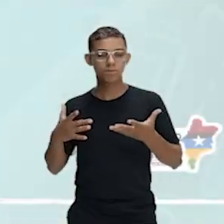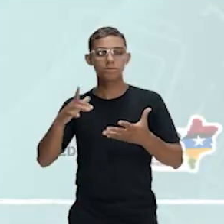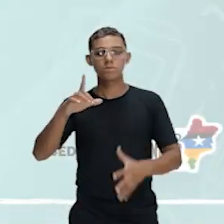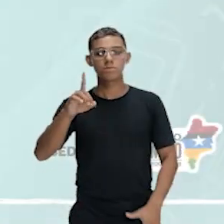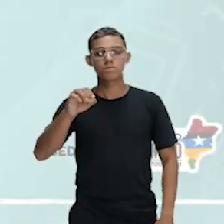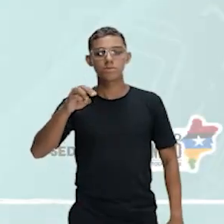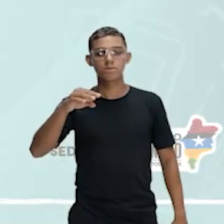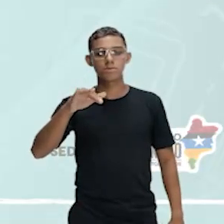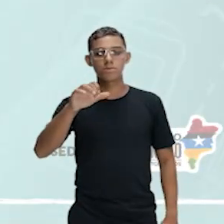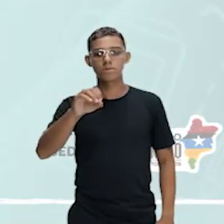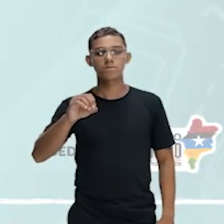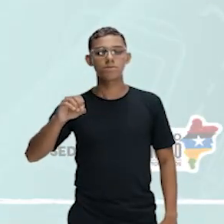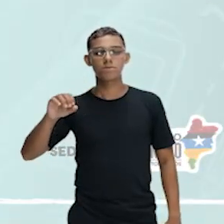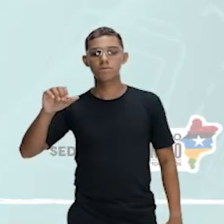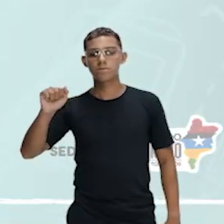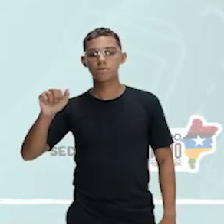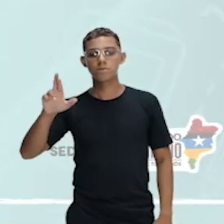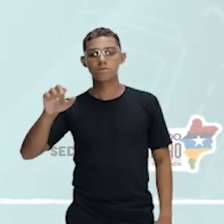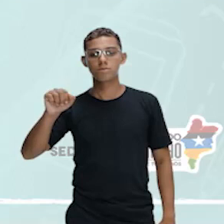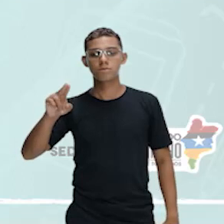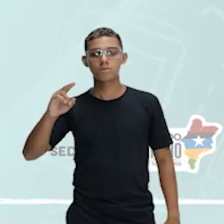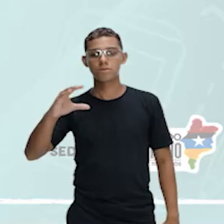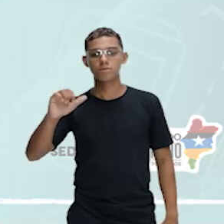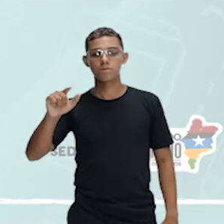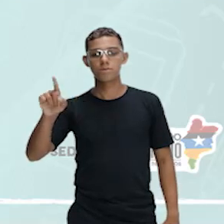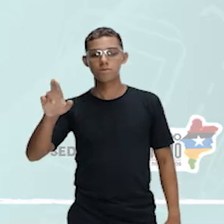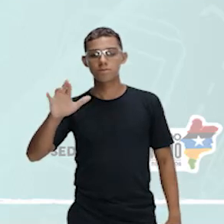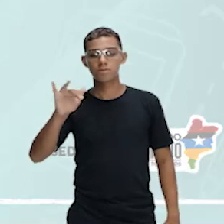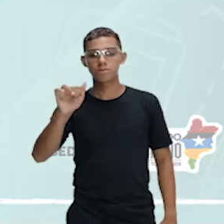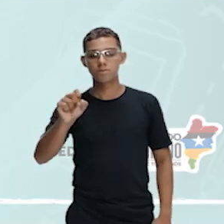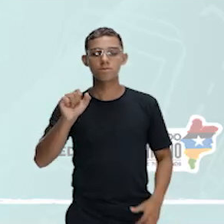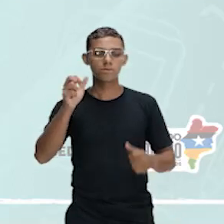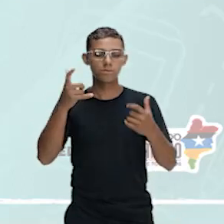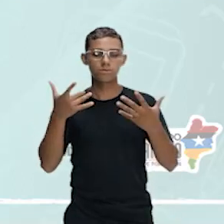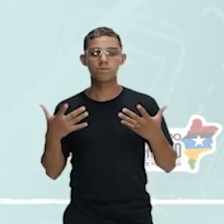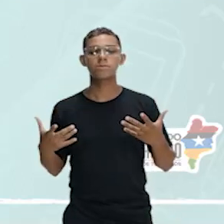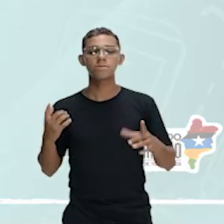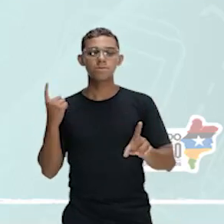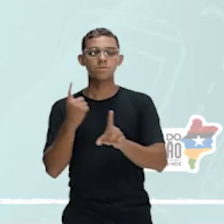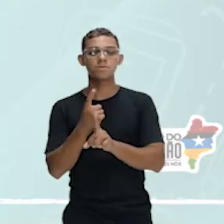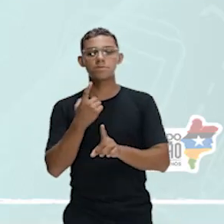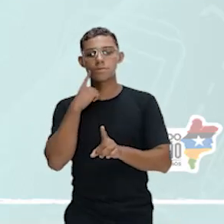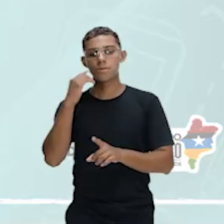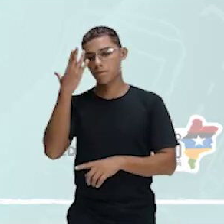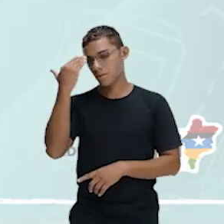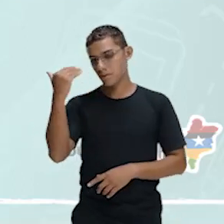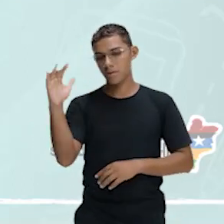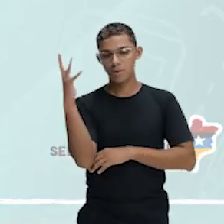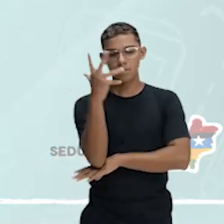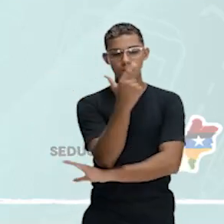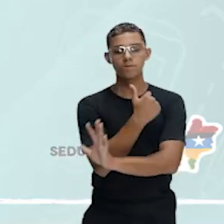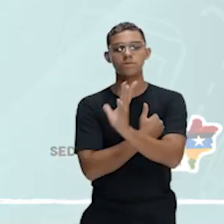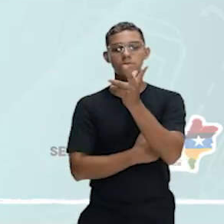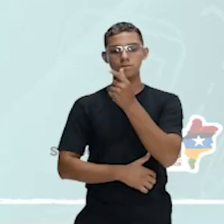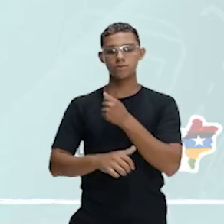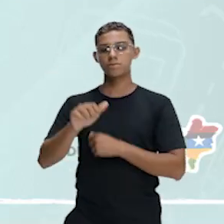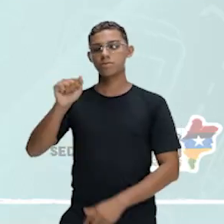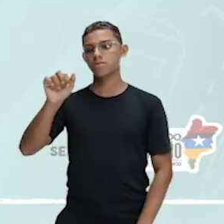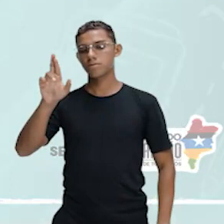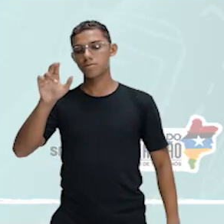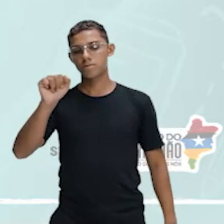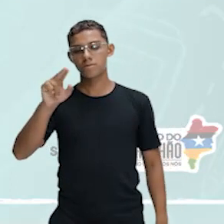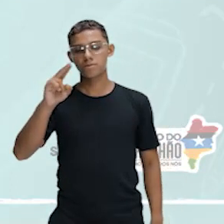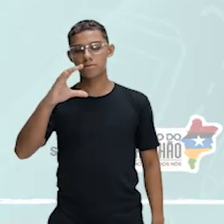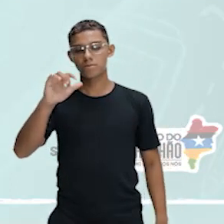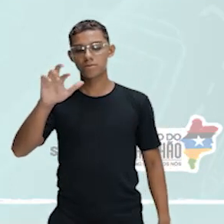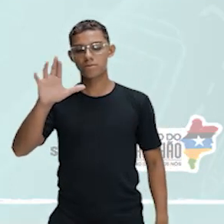Agora falando do domínio das araucárias. As araucárias, também conhecida como floresta das araucárias, né? Ela